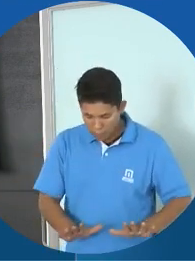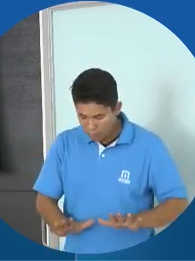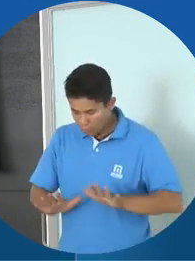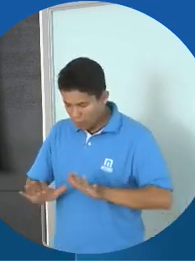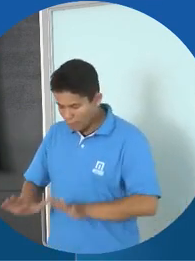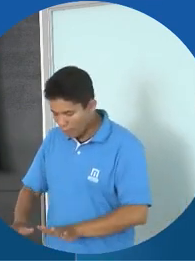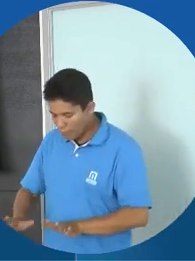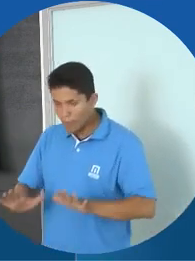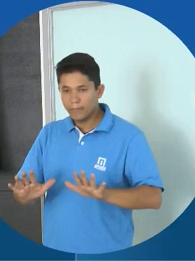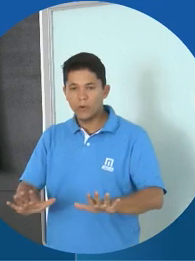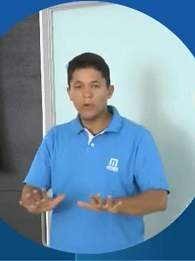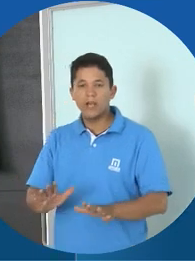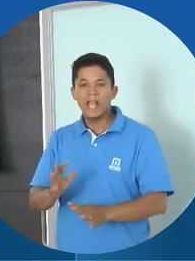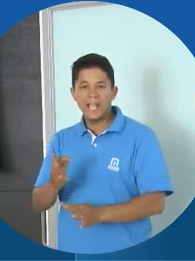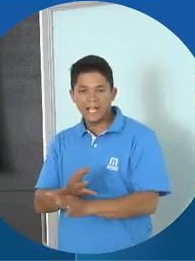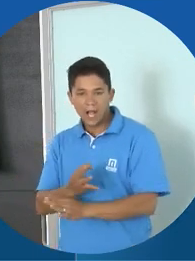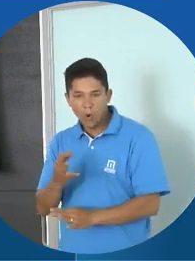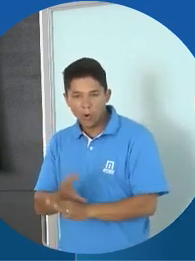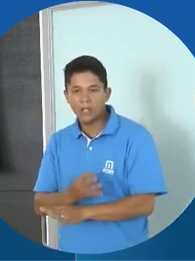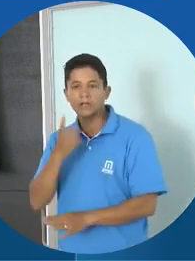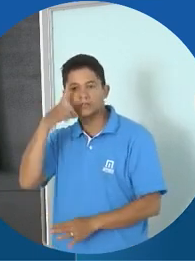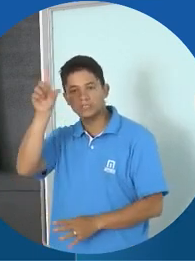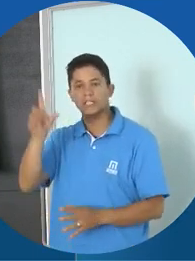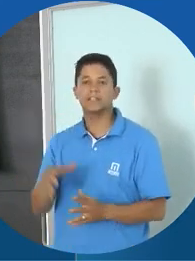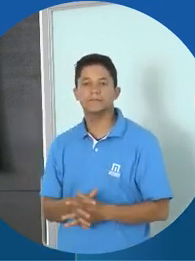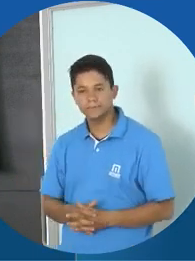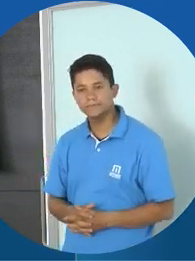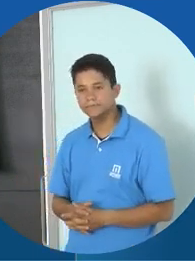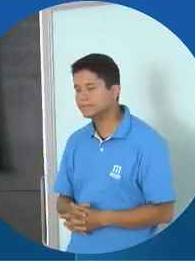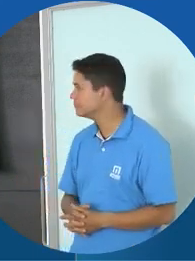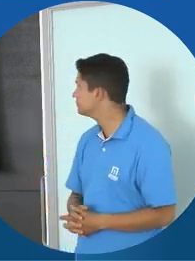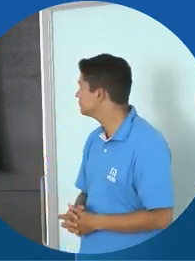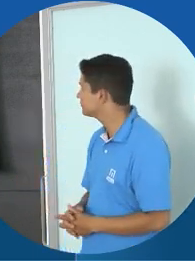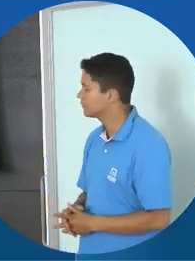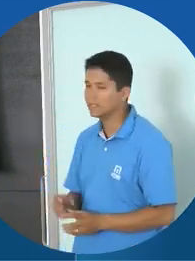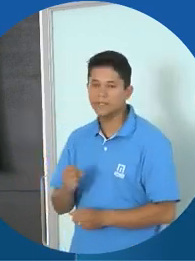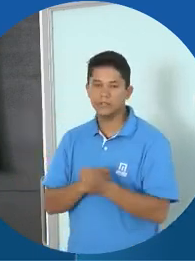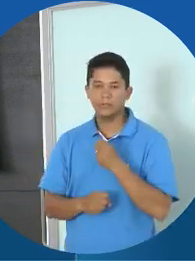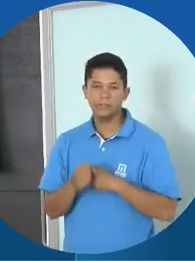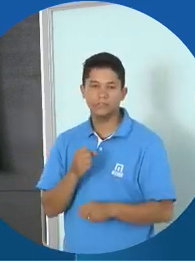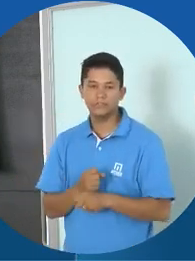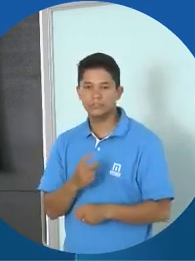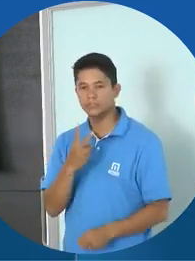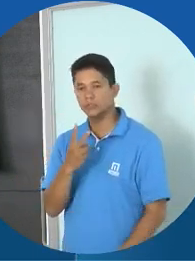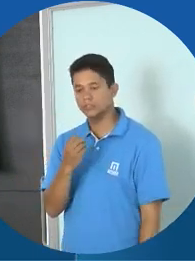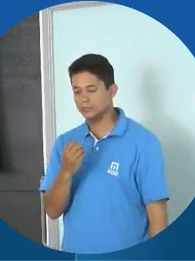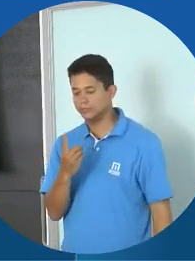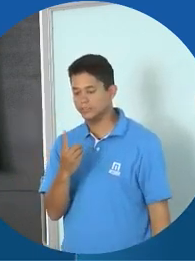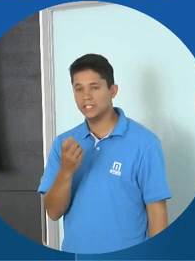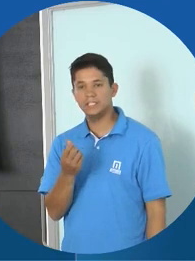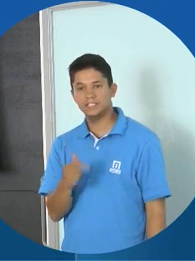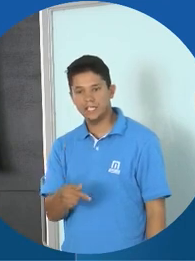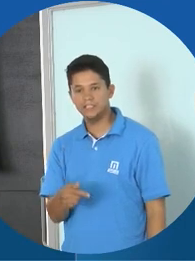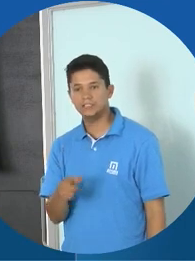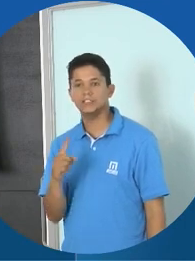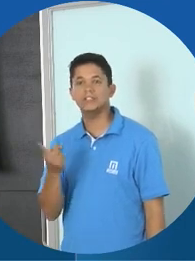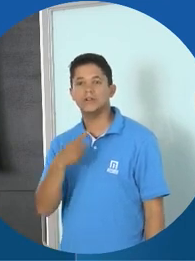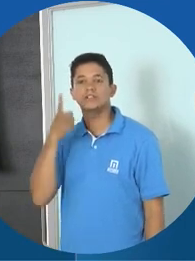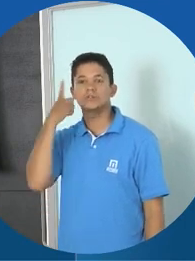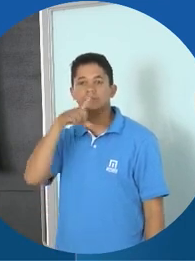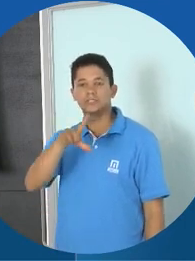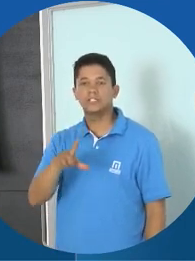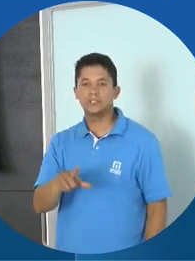nós executamos, eu acredito, em 2017, onde a gente conseguiu trazer essas placas